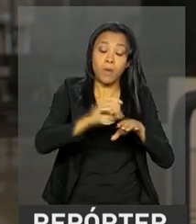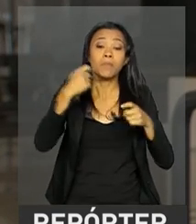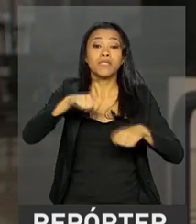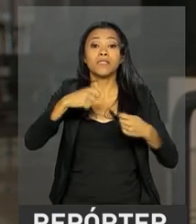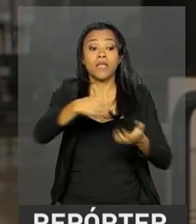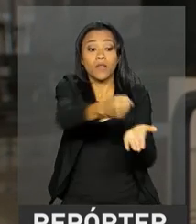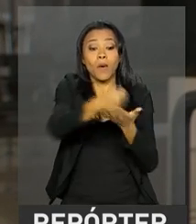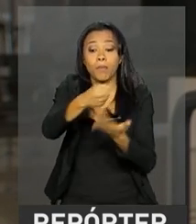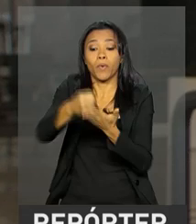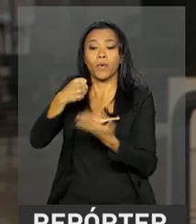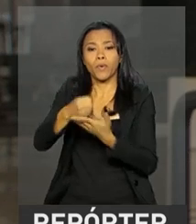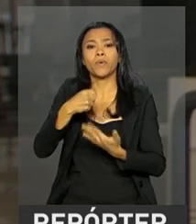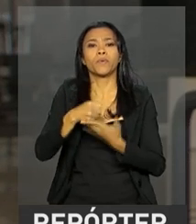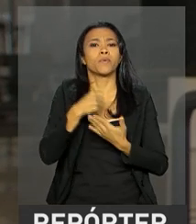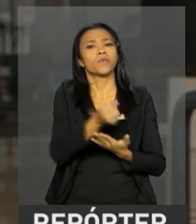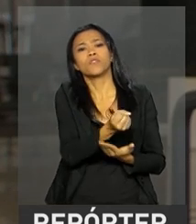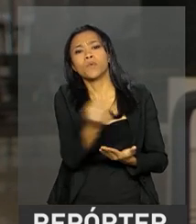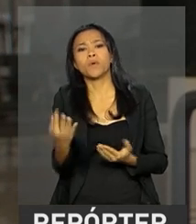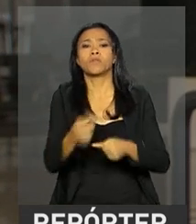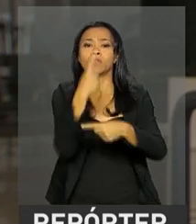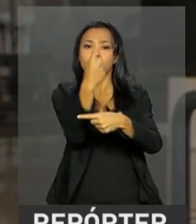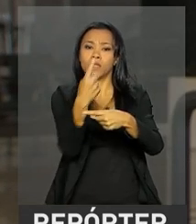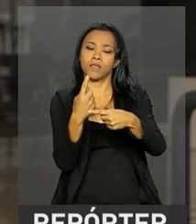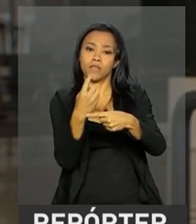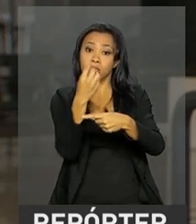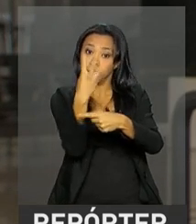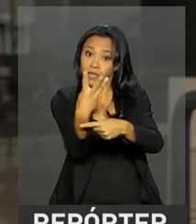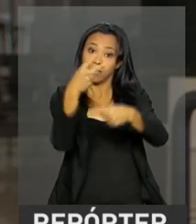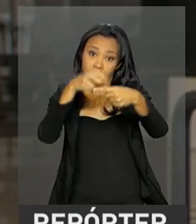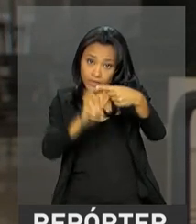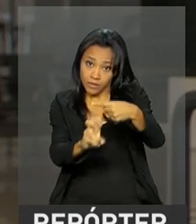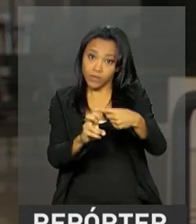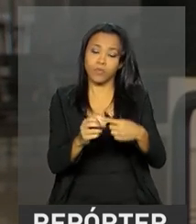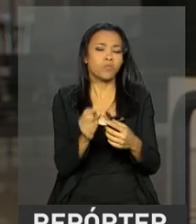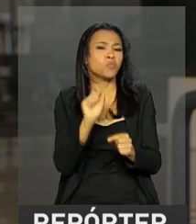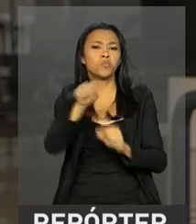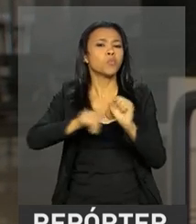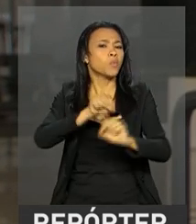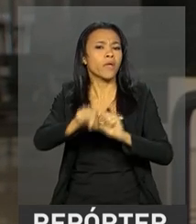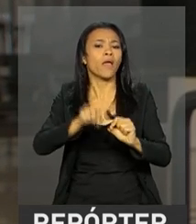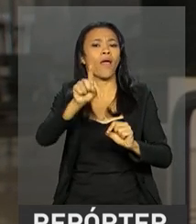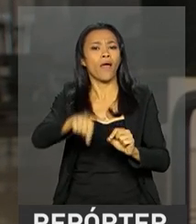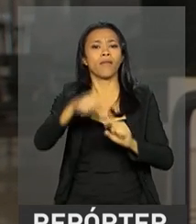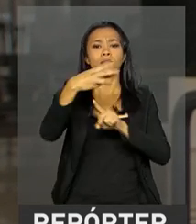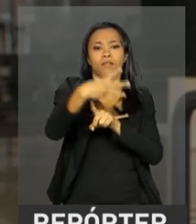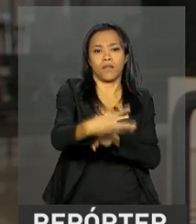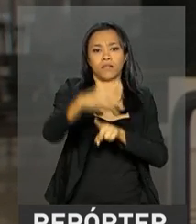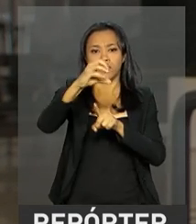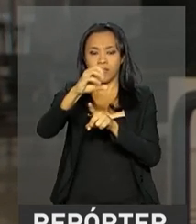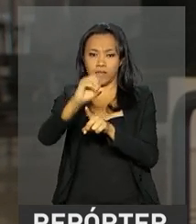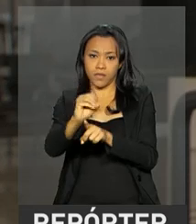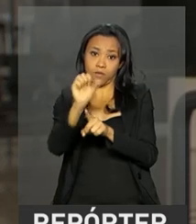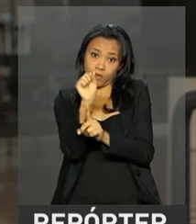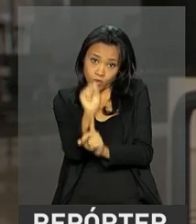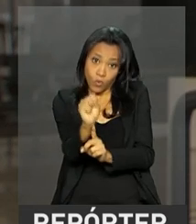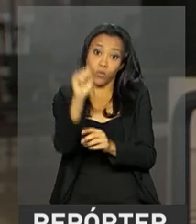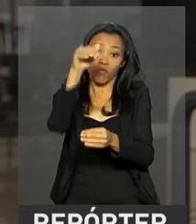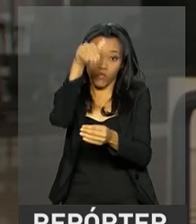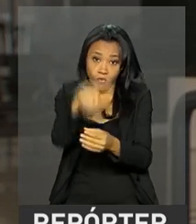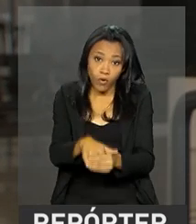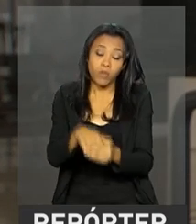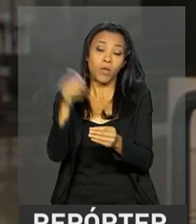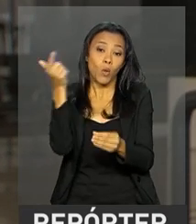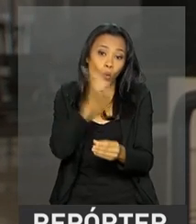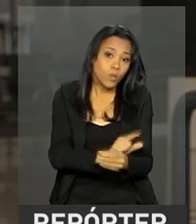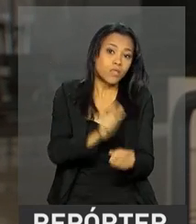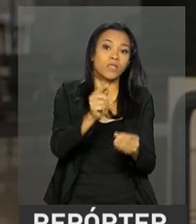apoio de no mínimo 3/5 dos deputados, ou seja, 308 votos, para em seguida seguir